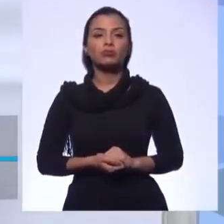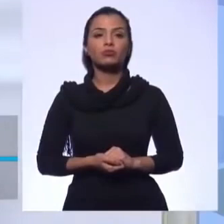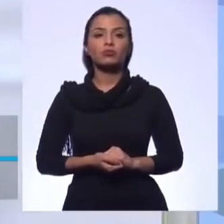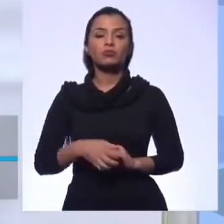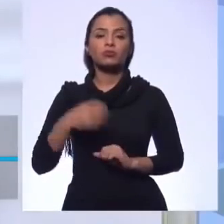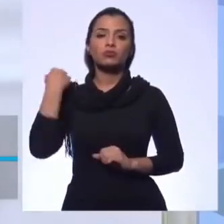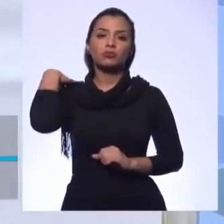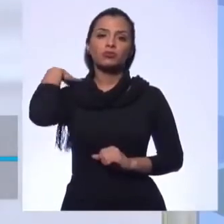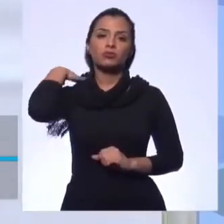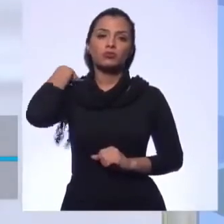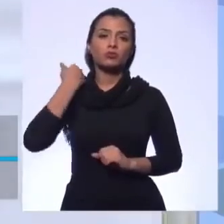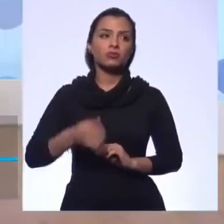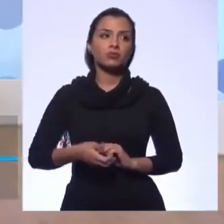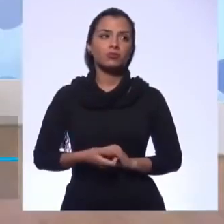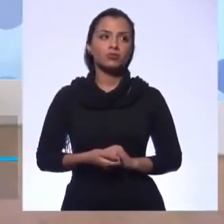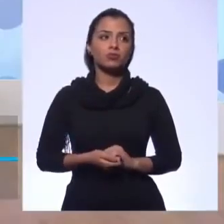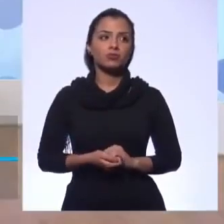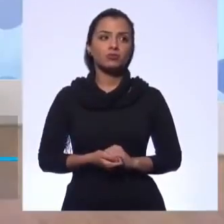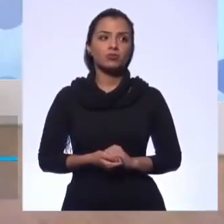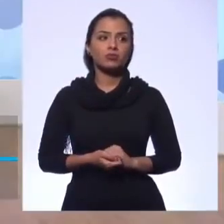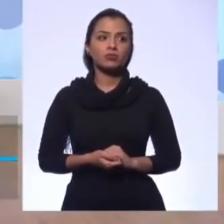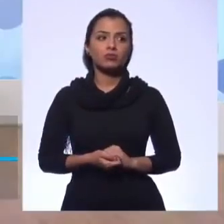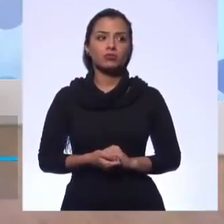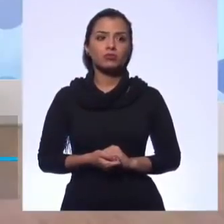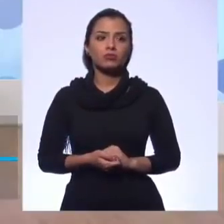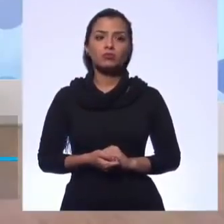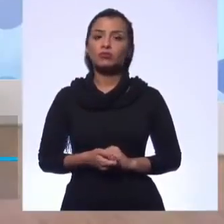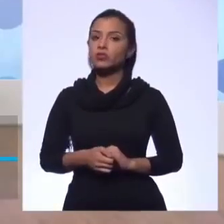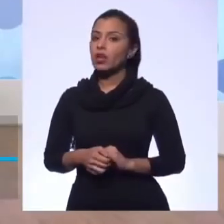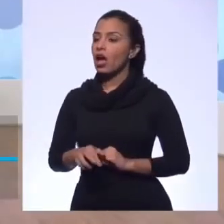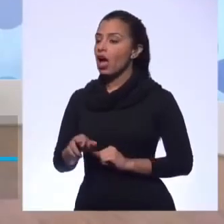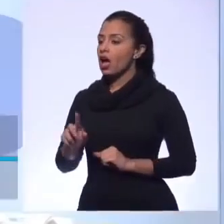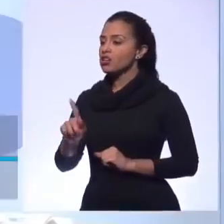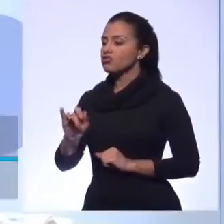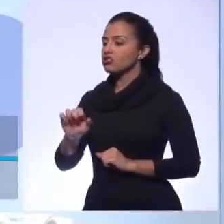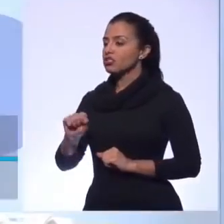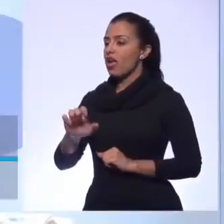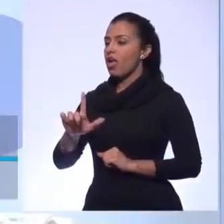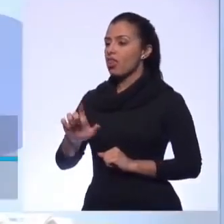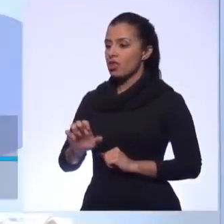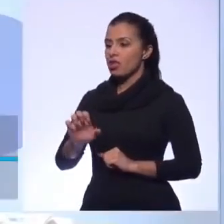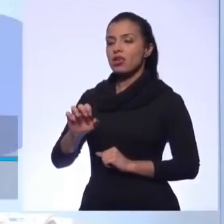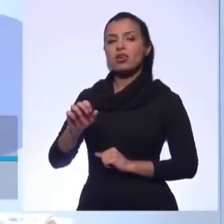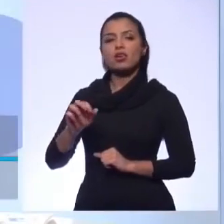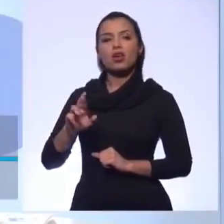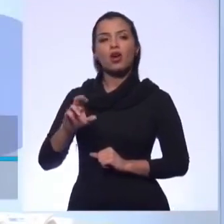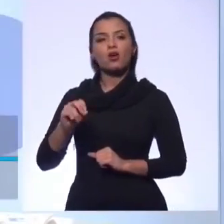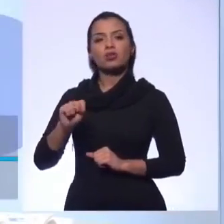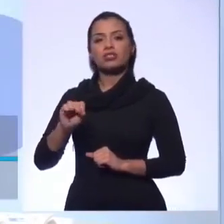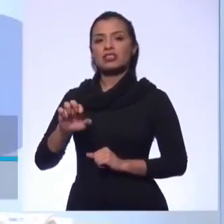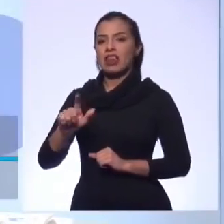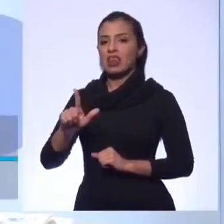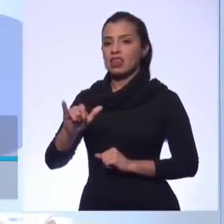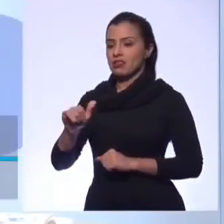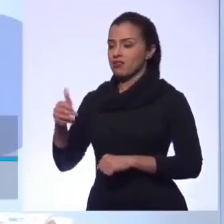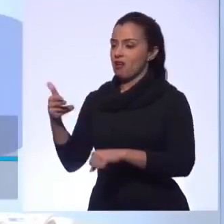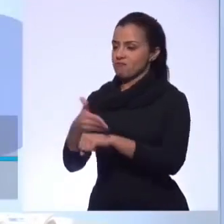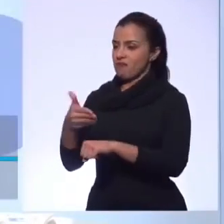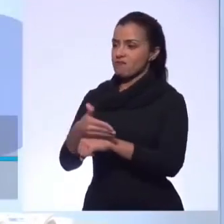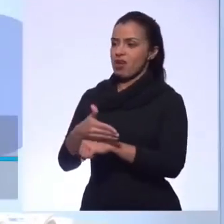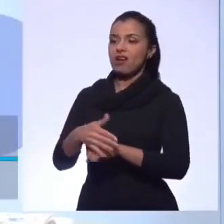tá bom? Pro Gisele e Roseli também estão aqui com a gente, viu, professor? Participando aqui no chat. Professora Gisele?